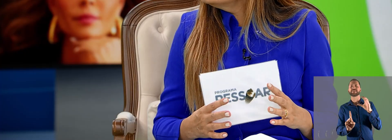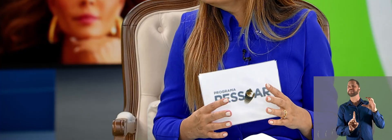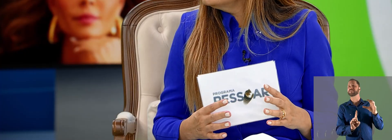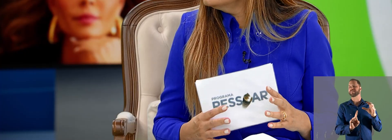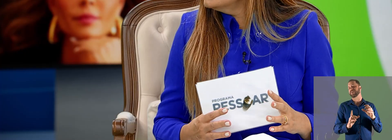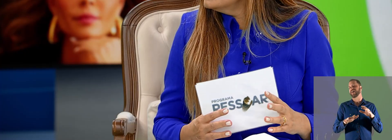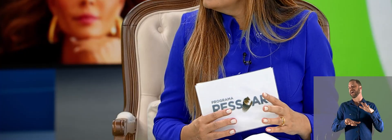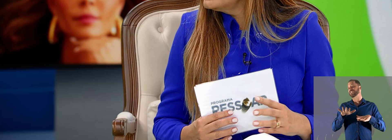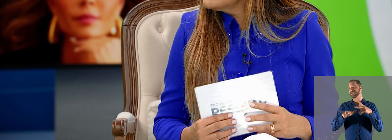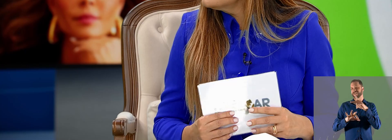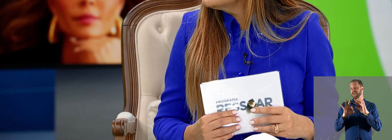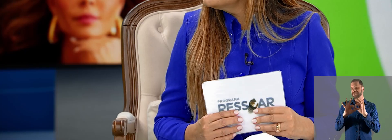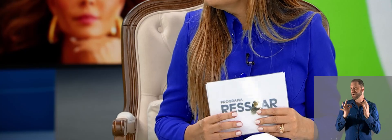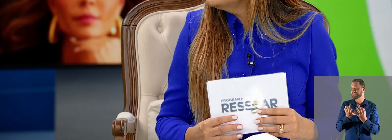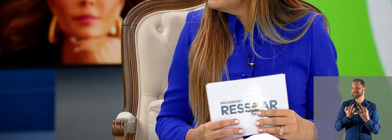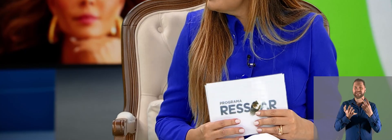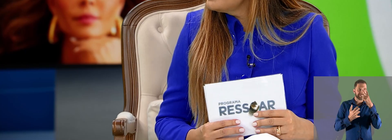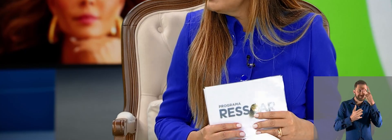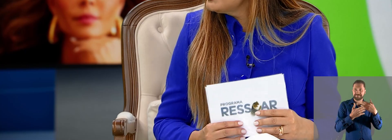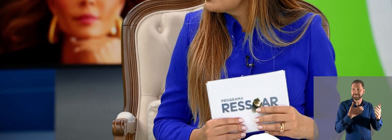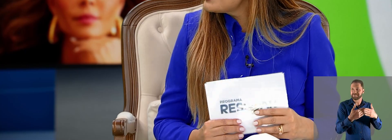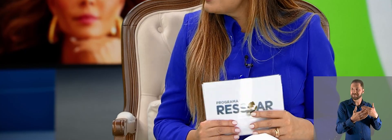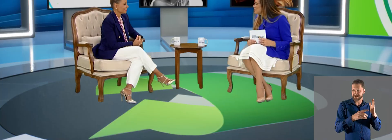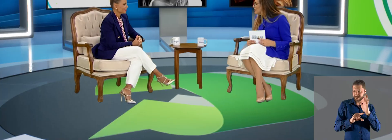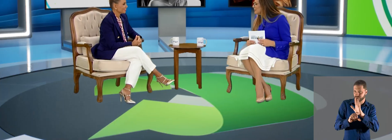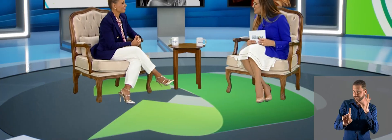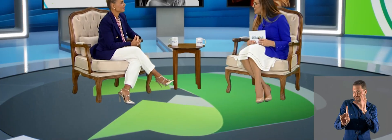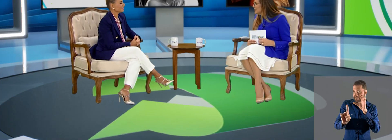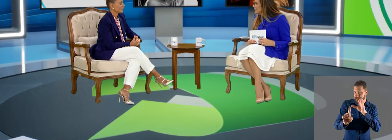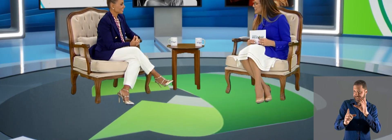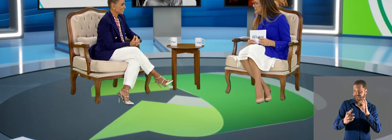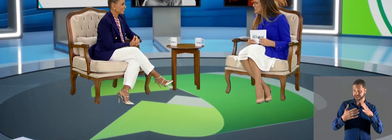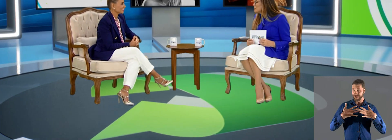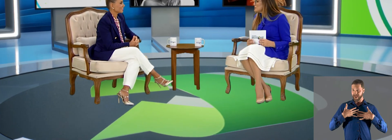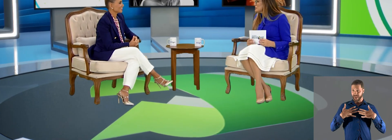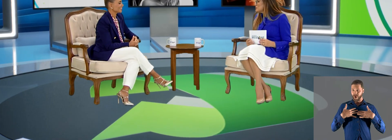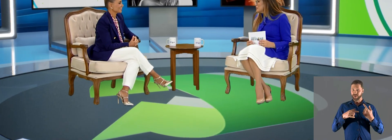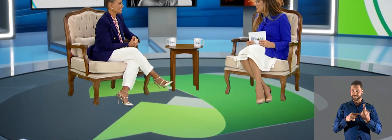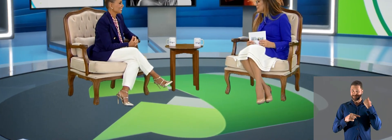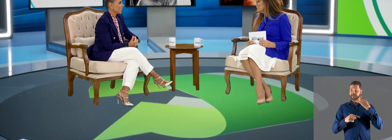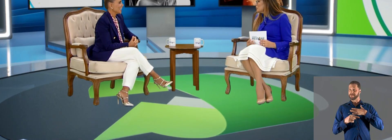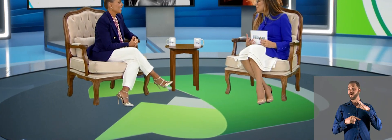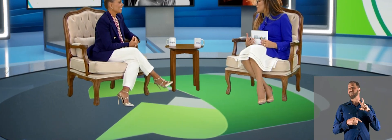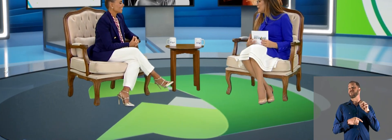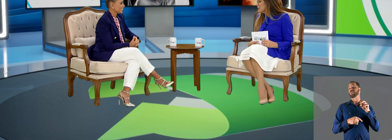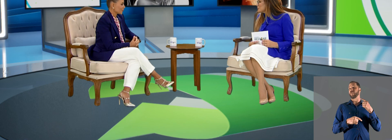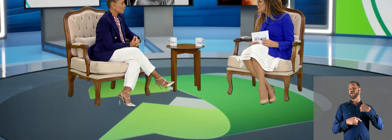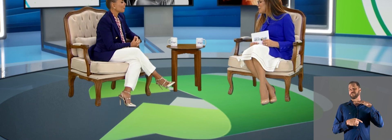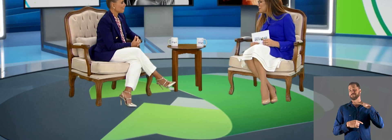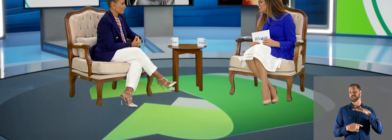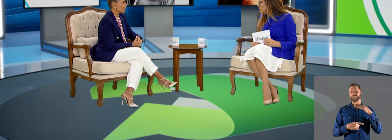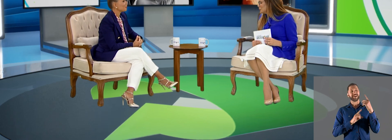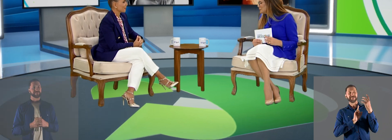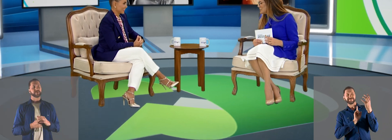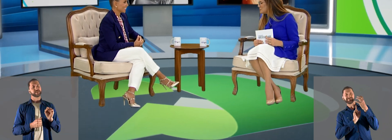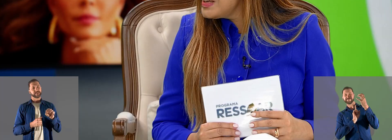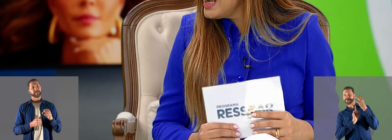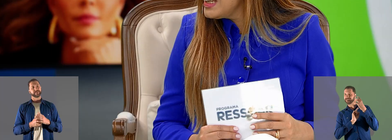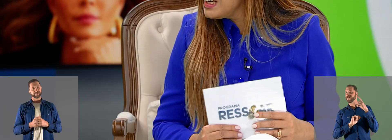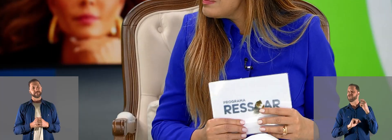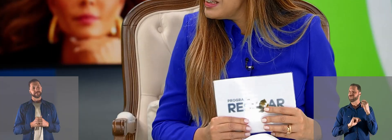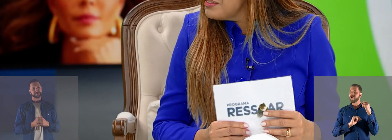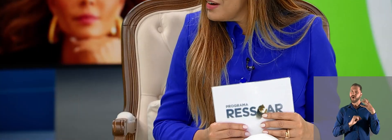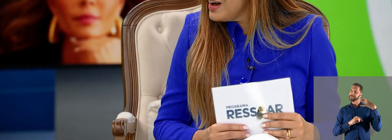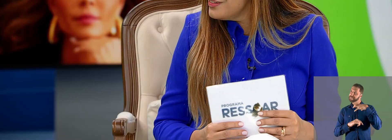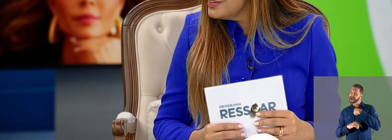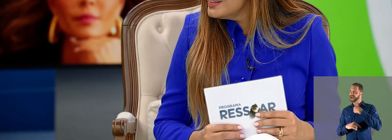quem te inspirou porque às vezes a gente tem alguém na nossa família né que nos inspira no meu caso foi minha avó eu desde